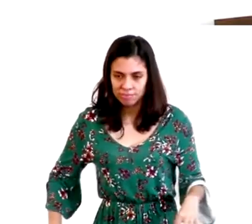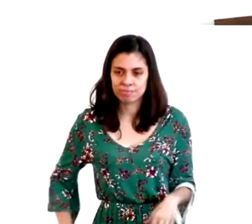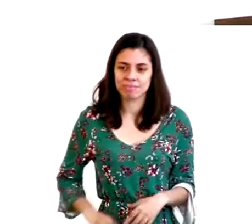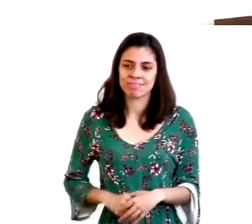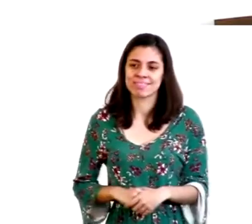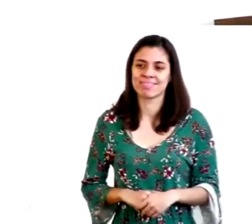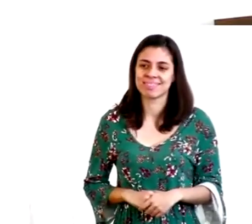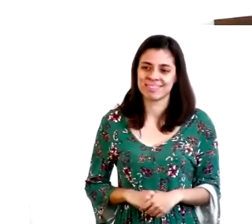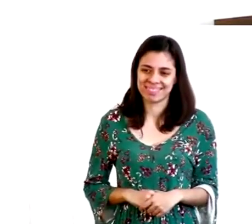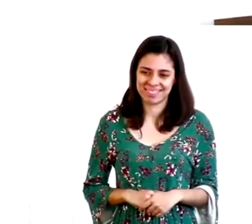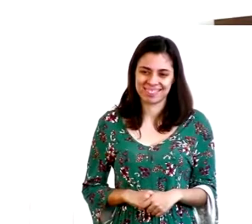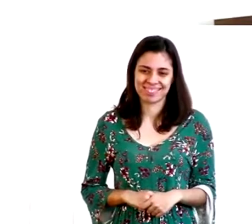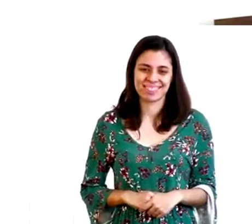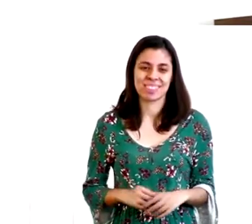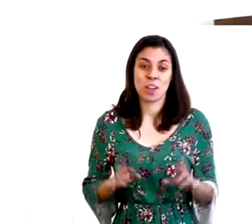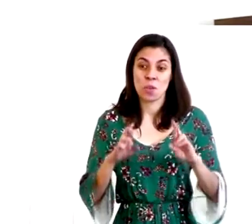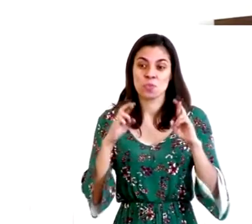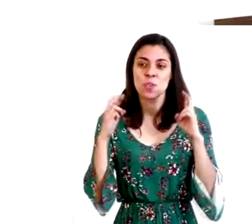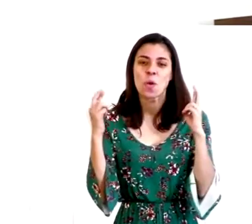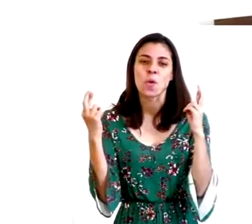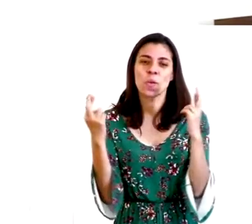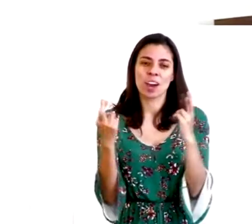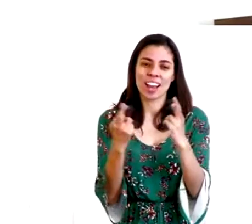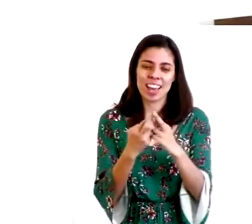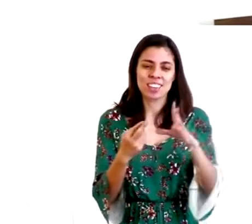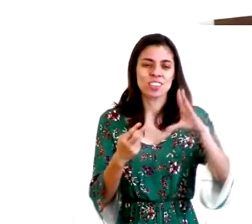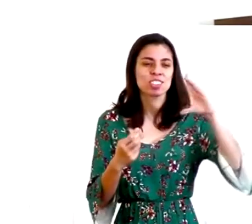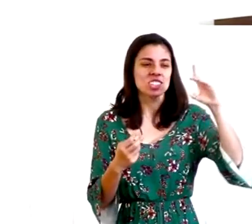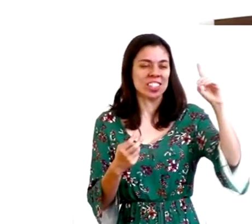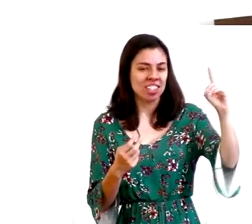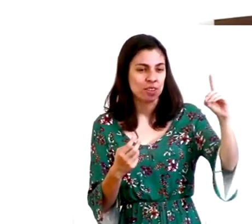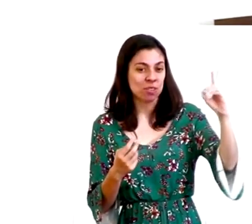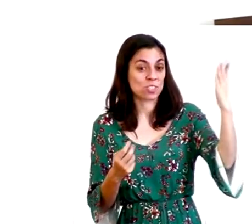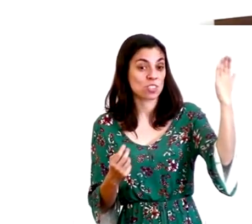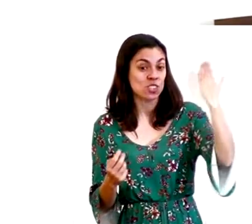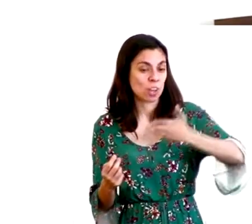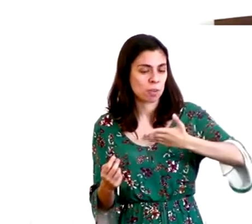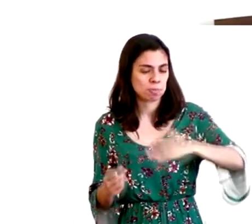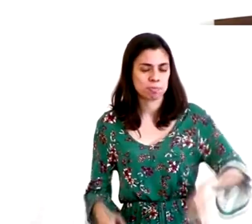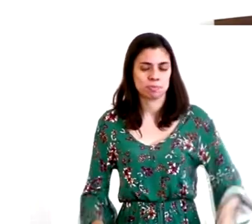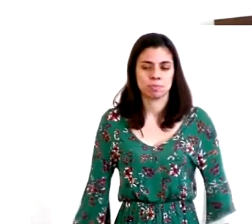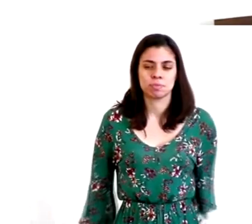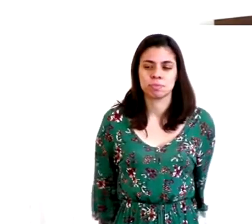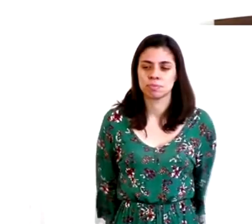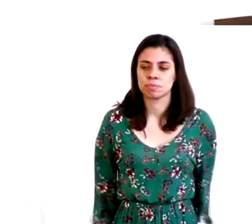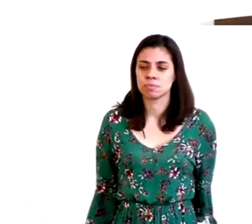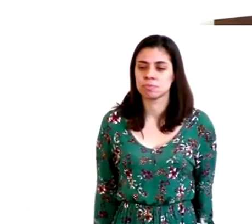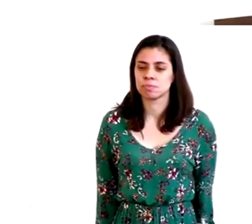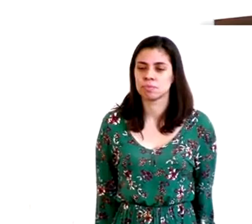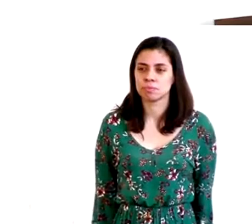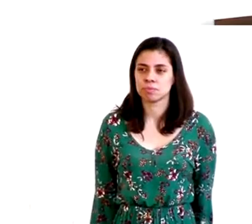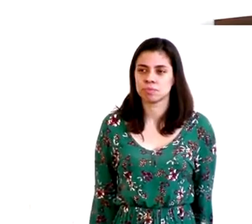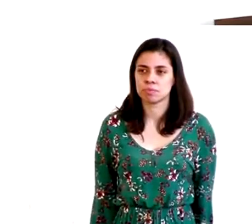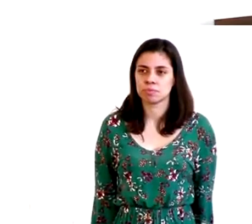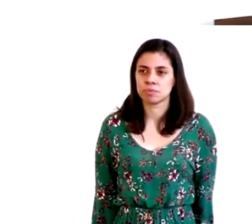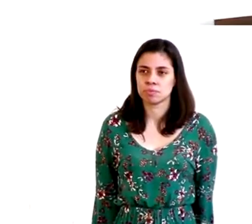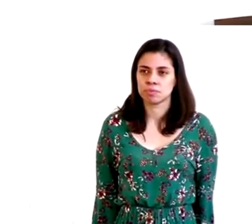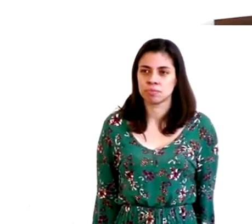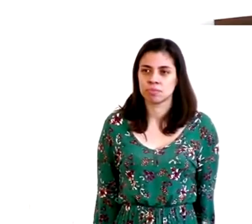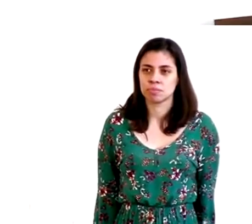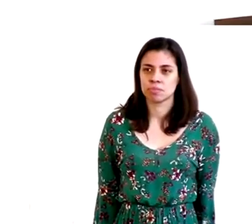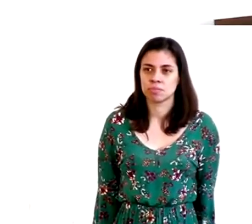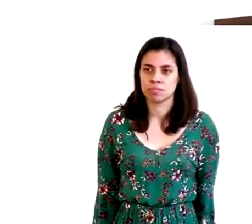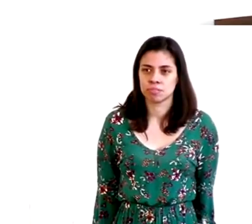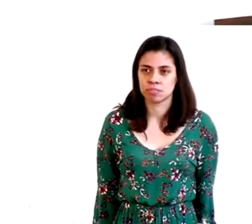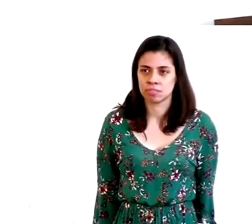chegou. Quando entramos no capítulo 5, de forma resumida, podemos entender que este capítulo pode